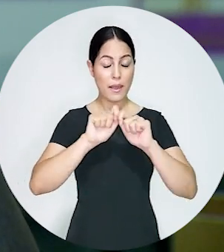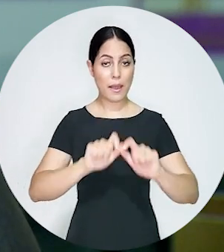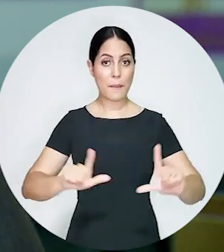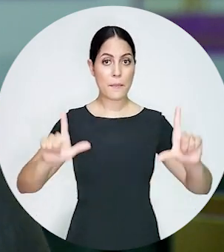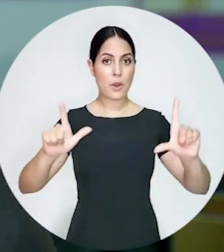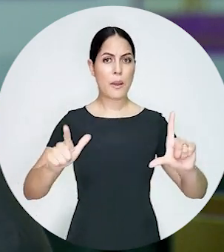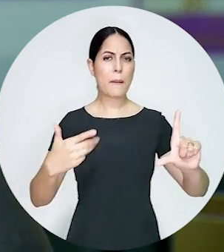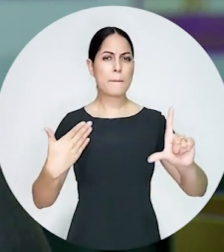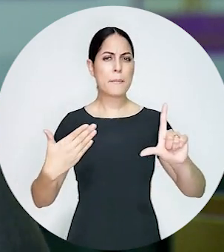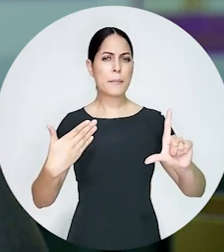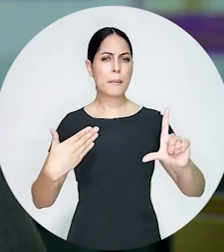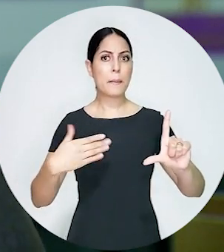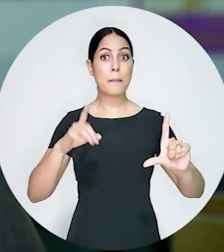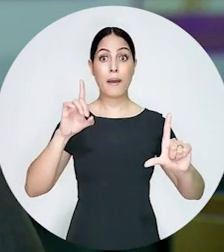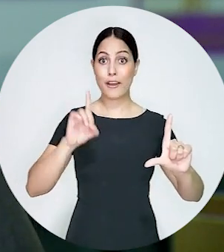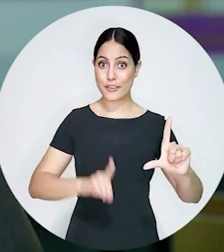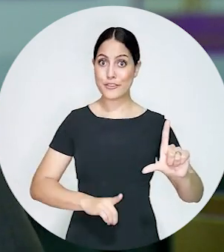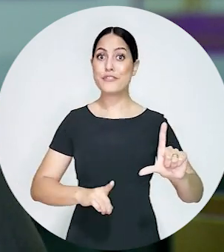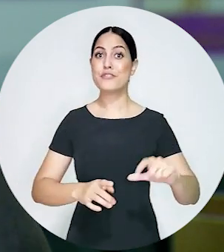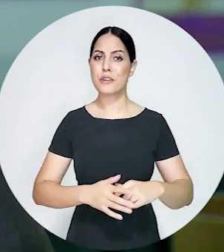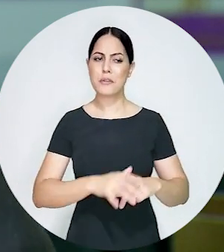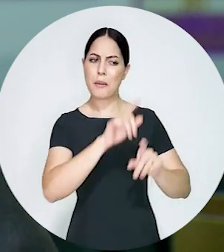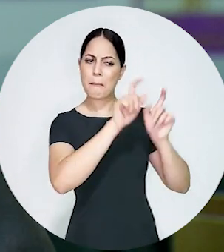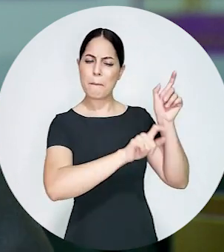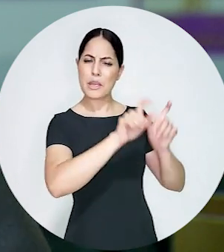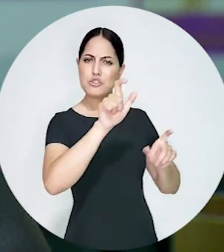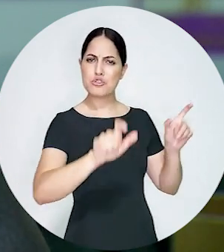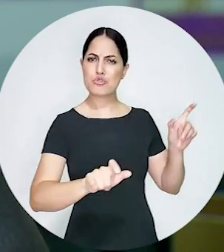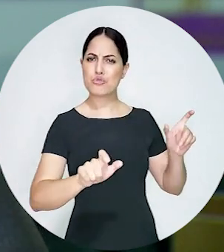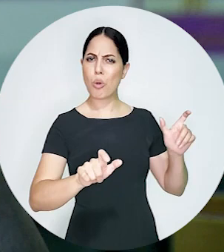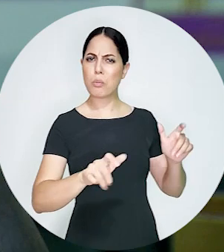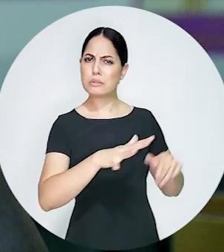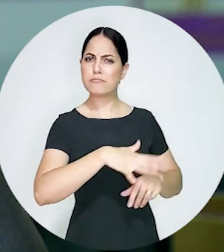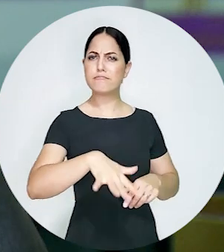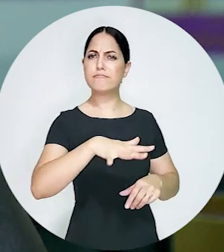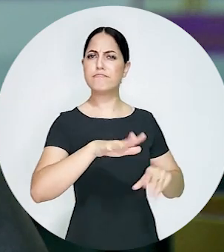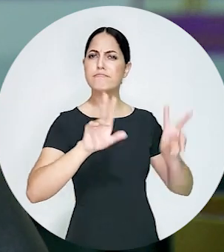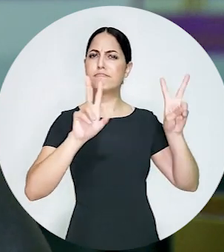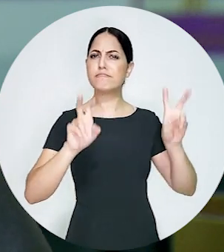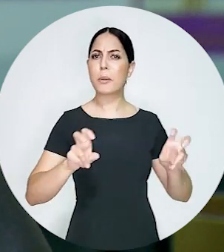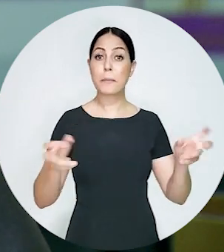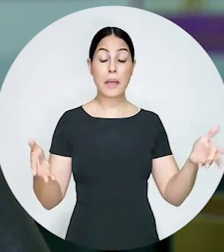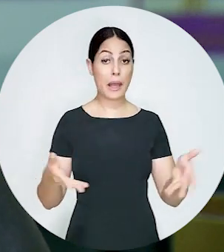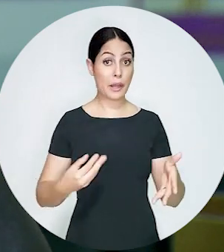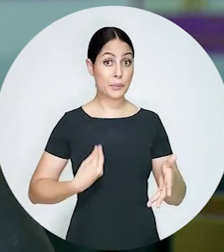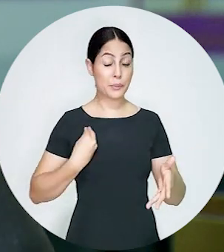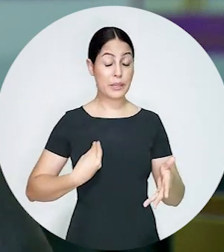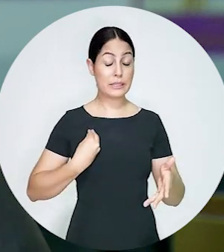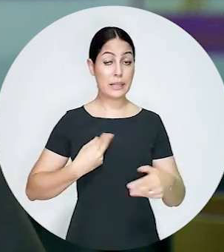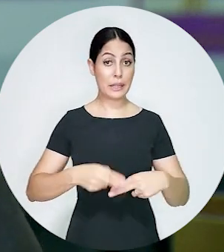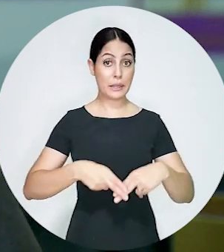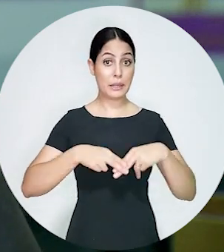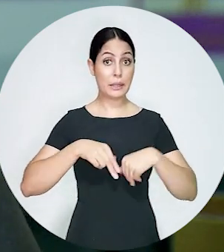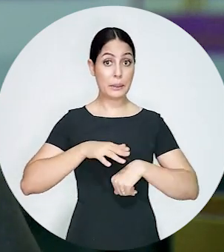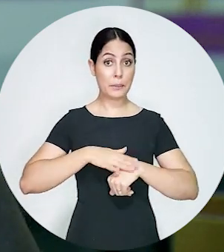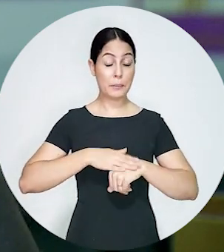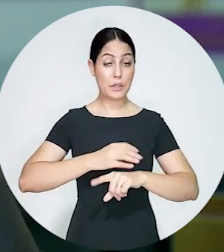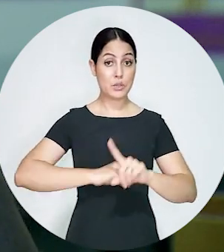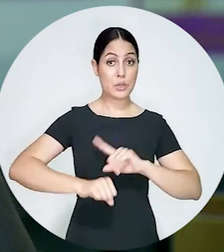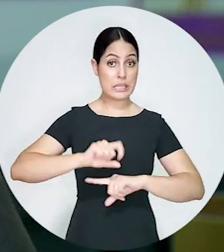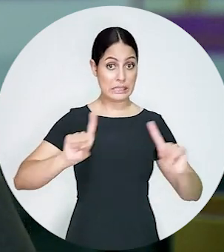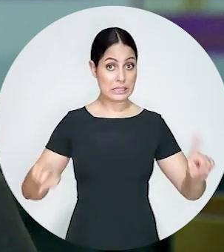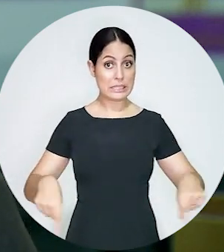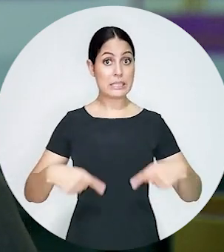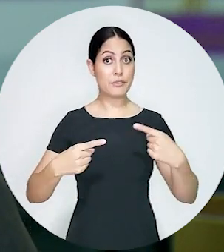Santa Cruz, recebe personalidades para uma conversa voltada aos temas da atualidade, sob a ótica dos